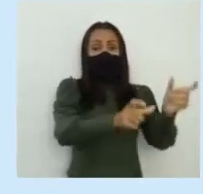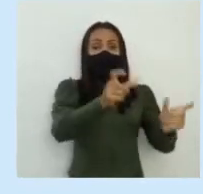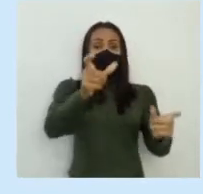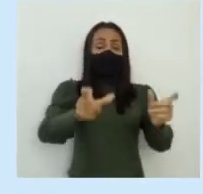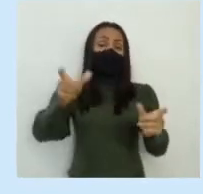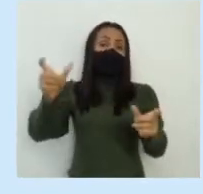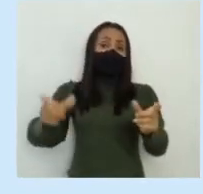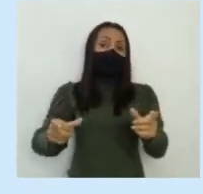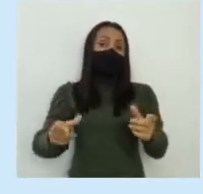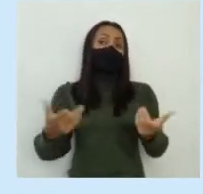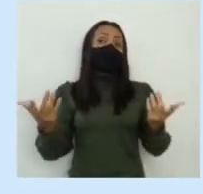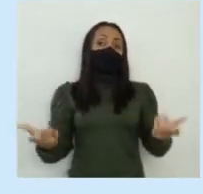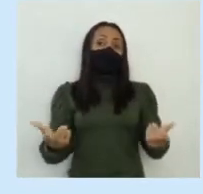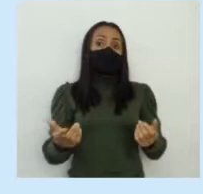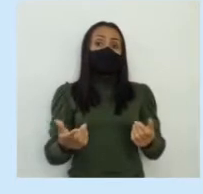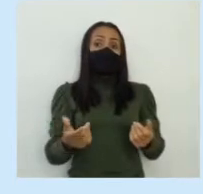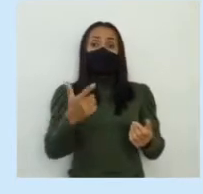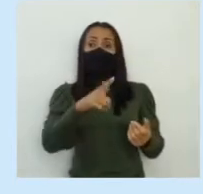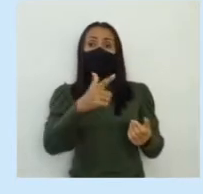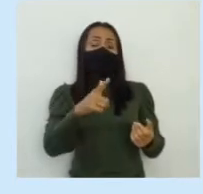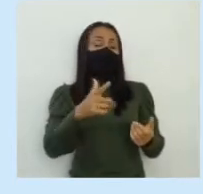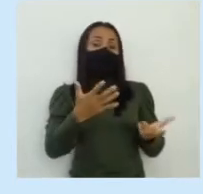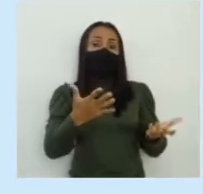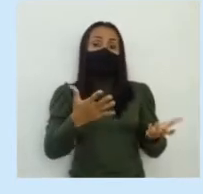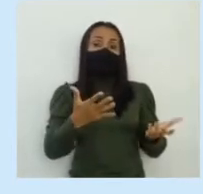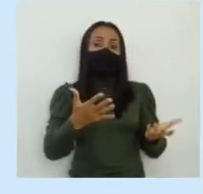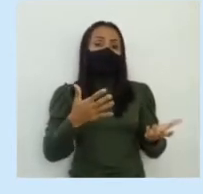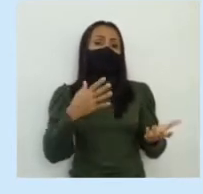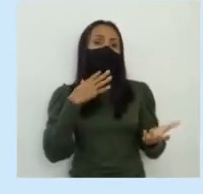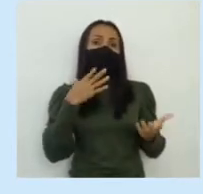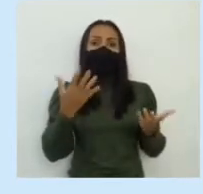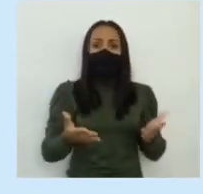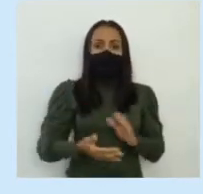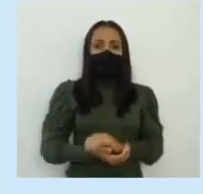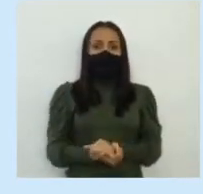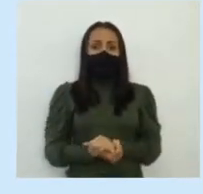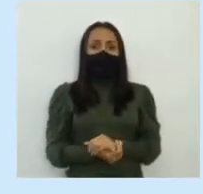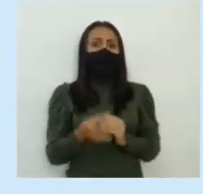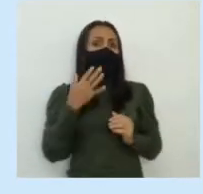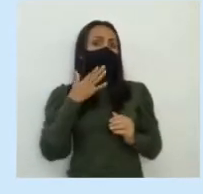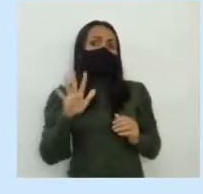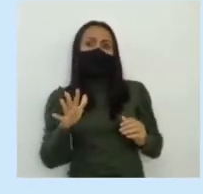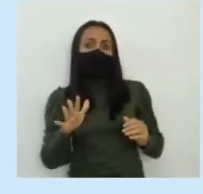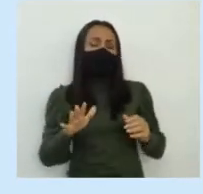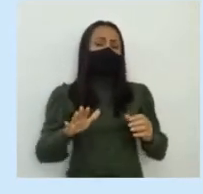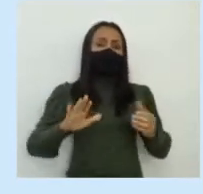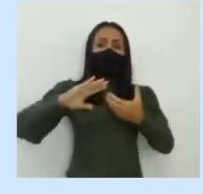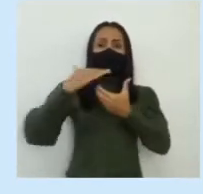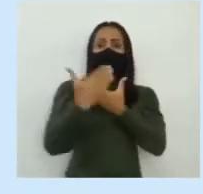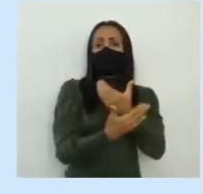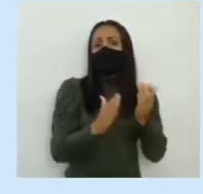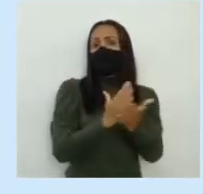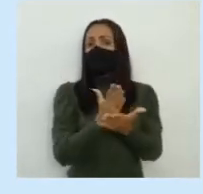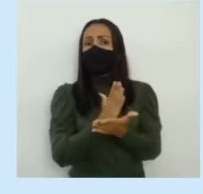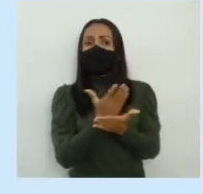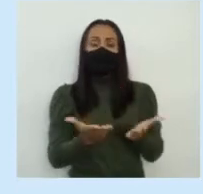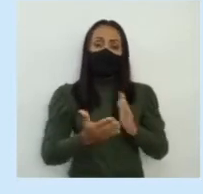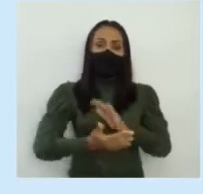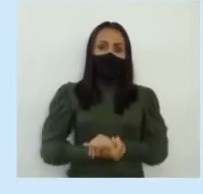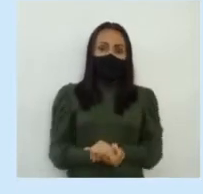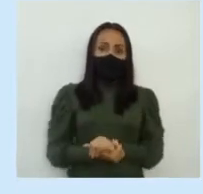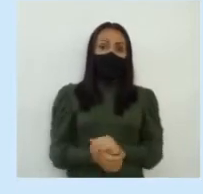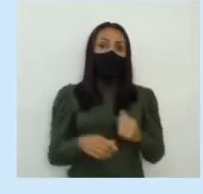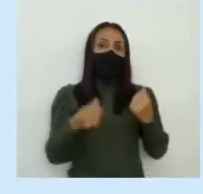esse tipo de conhecimento. Então, a gente precisa nivelar a nossa mensagem. A mensagem precisa chegar lá no destinatário